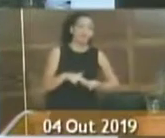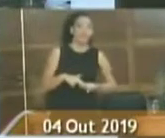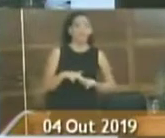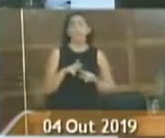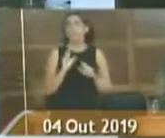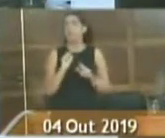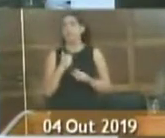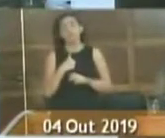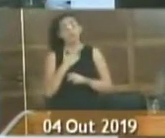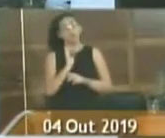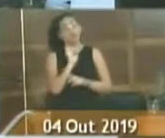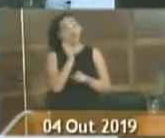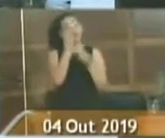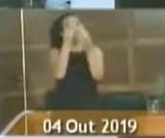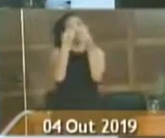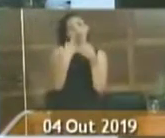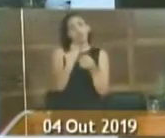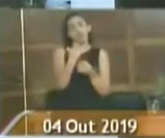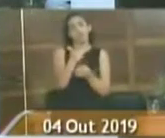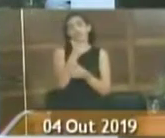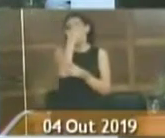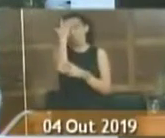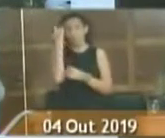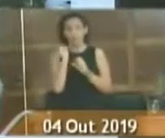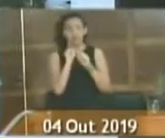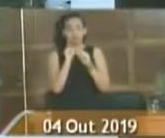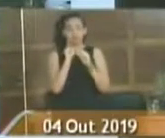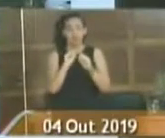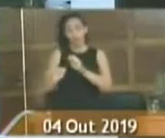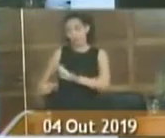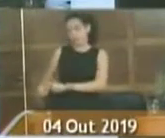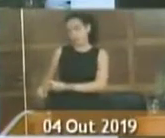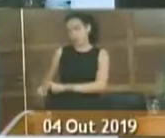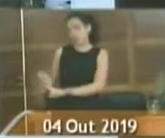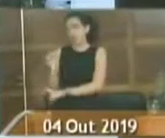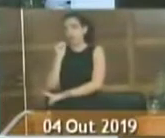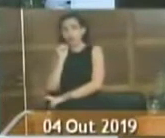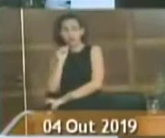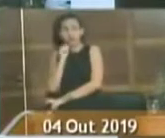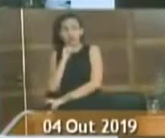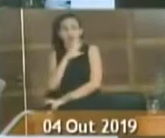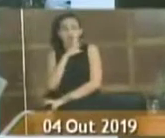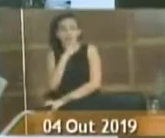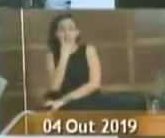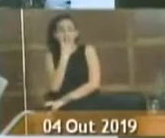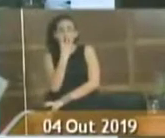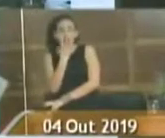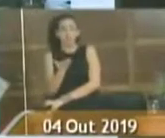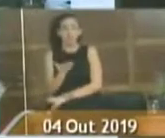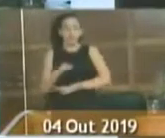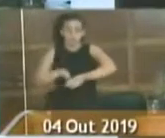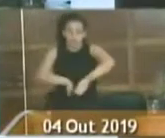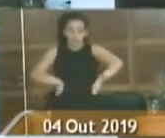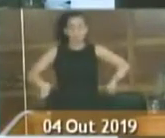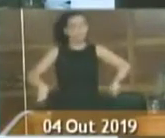que eu explanei antes. Não tem ninguém que possa prender a fêmea quando está no cio, tirar ela de perto do macho. Então, sempre que o